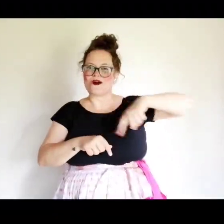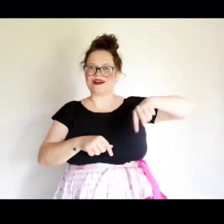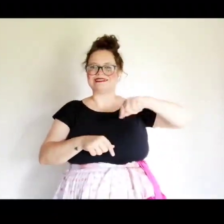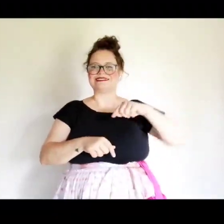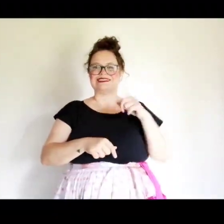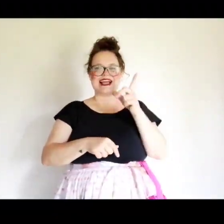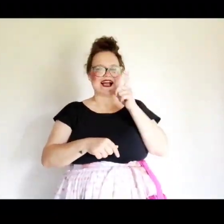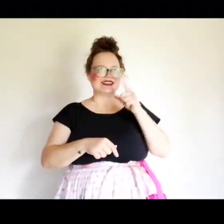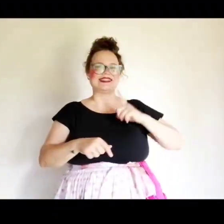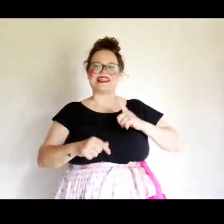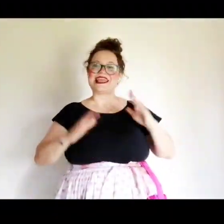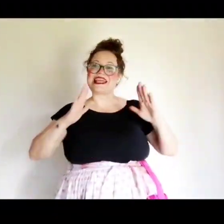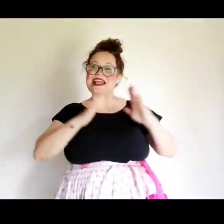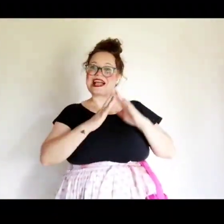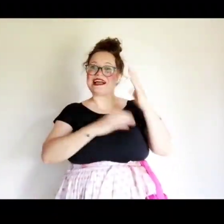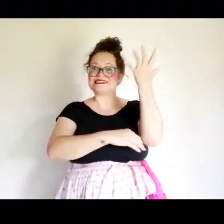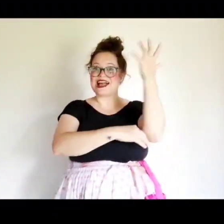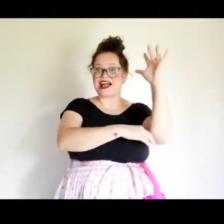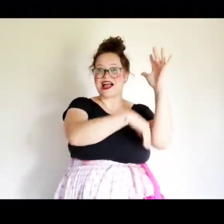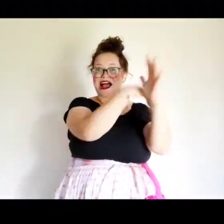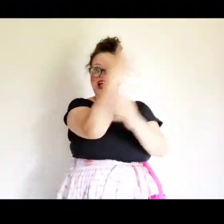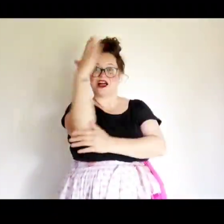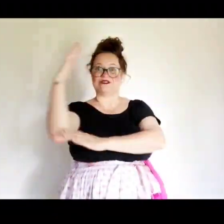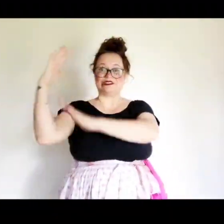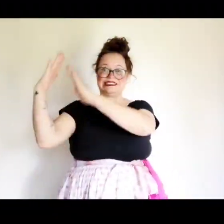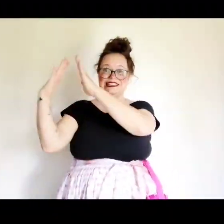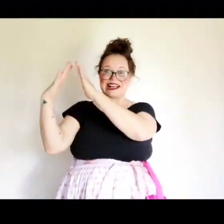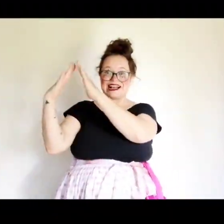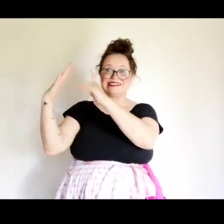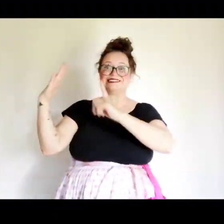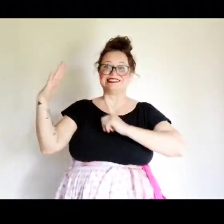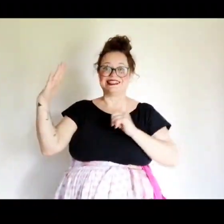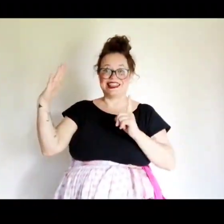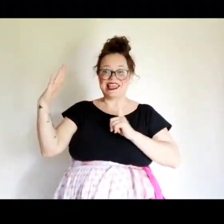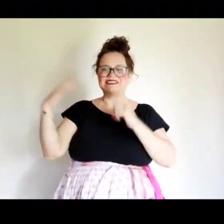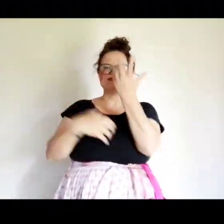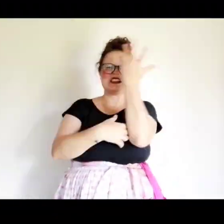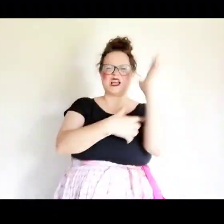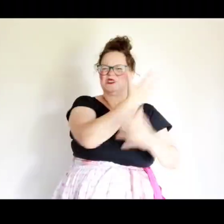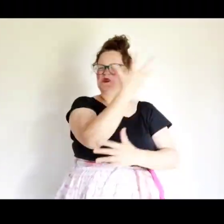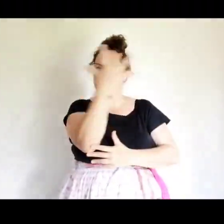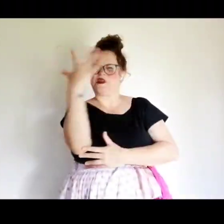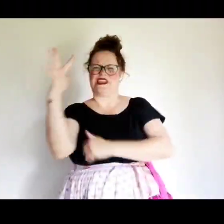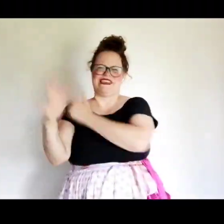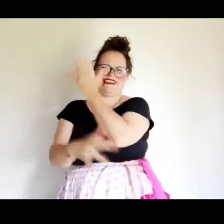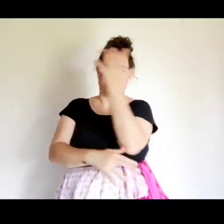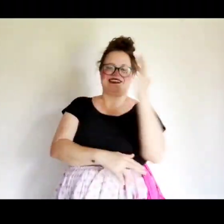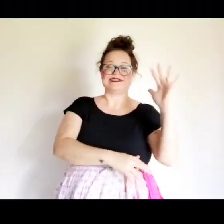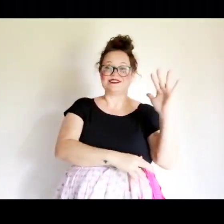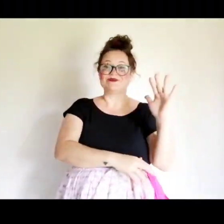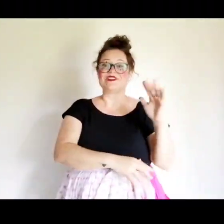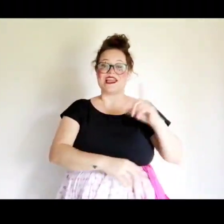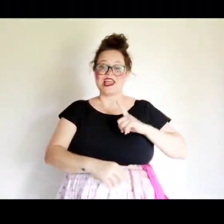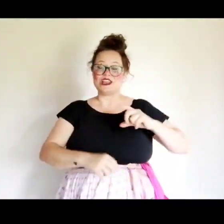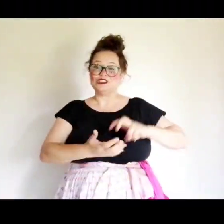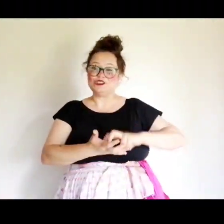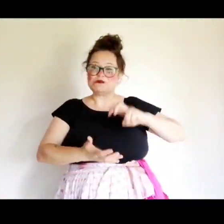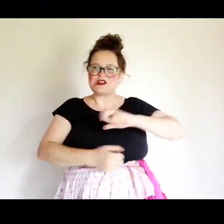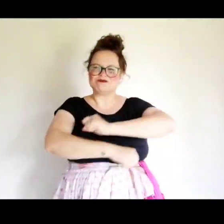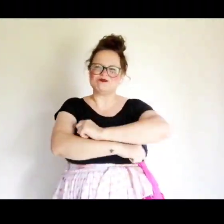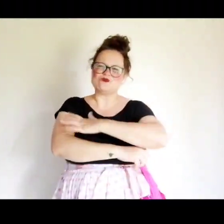d'água, tinha uma casa na árvore e muita natureza. Aí a gente passou a manhã